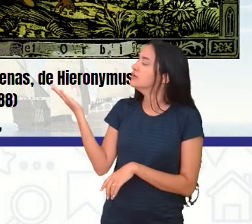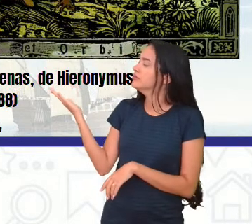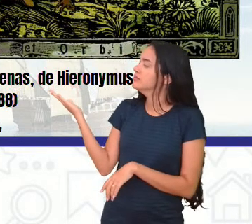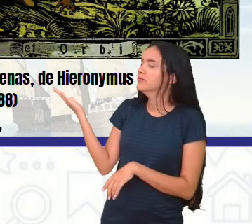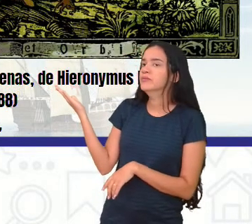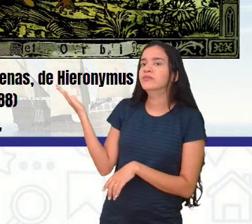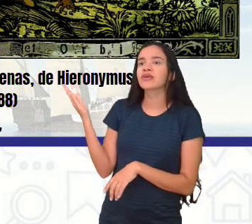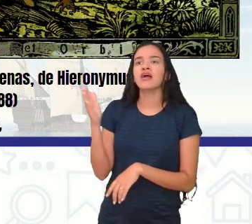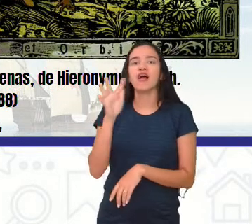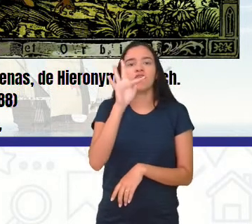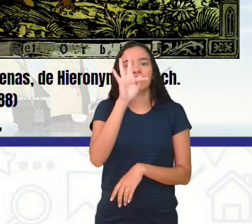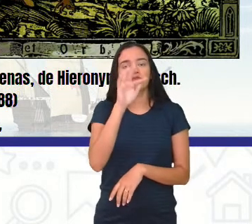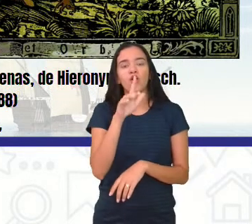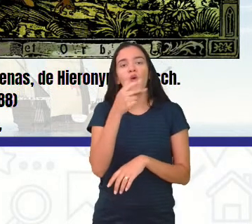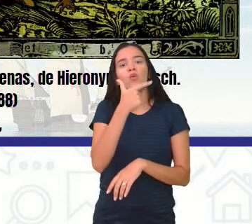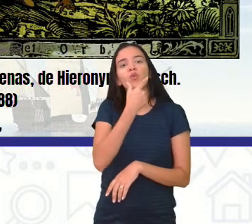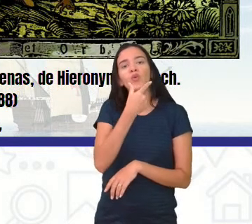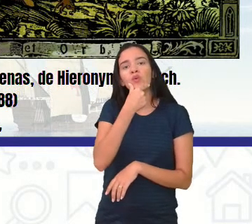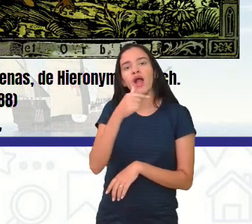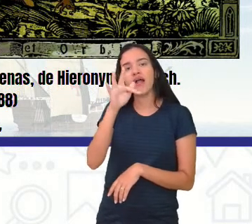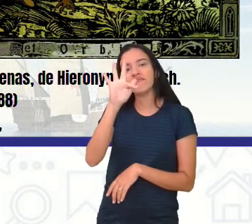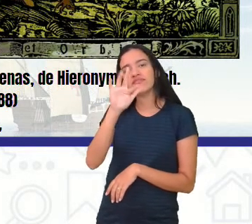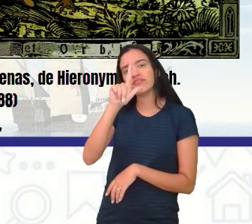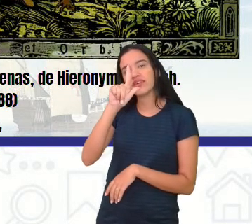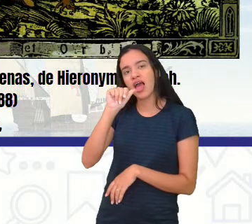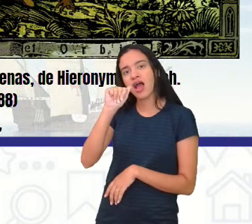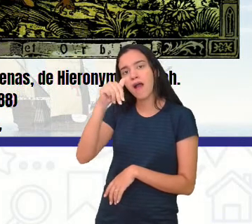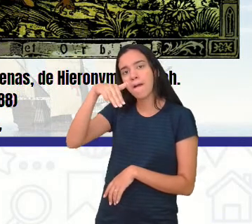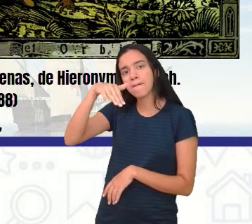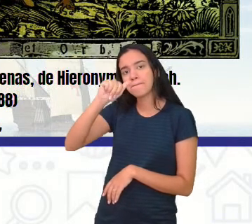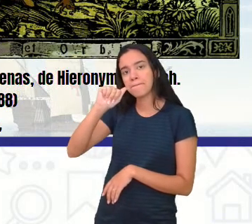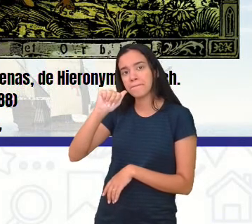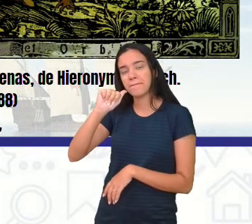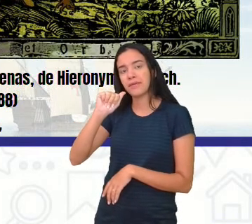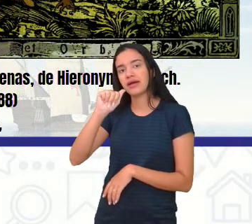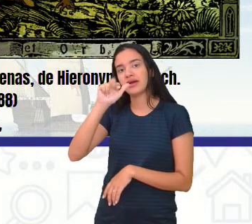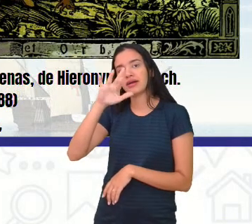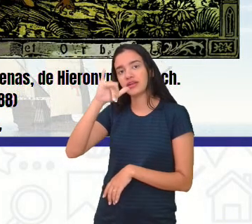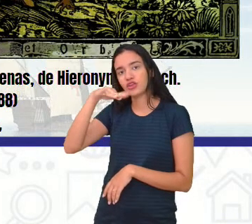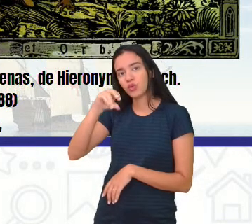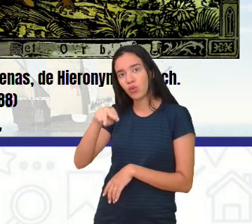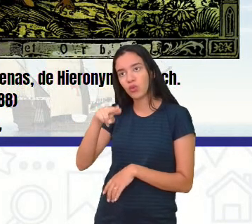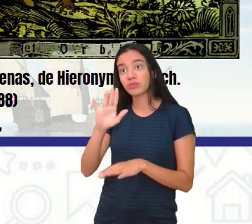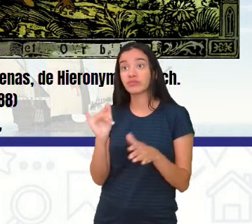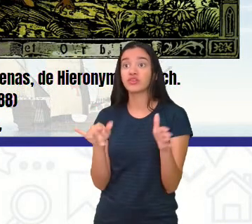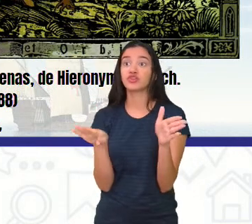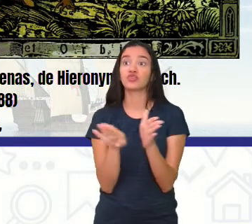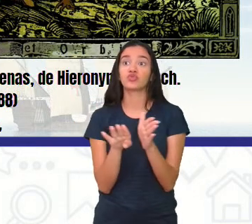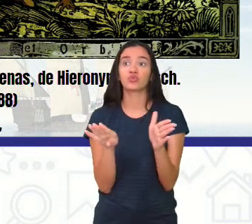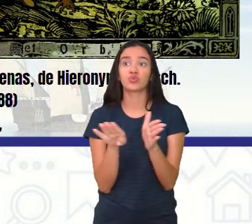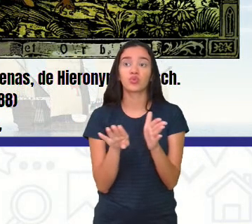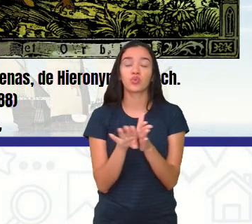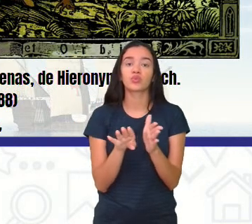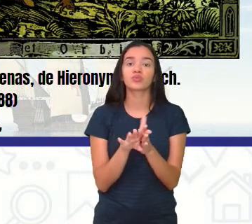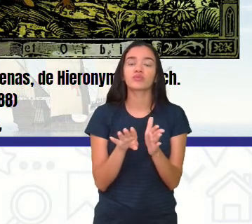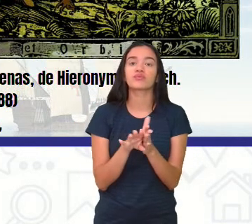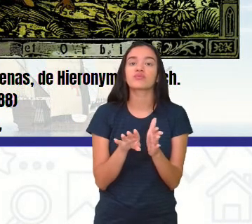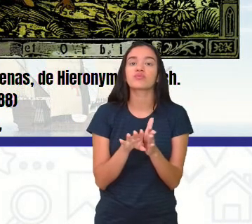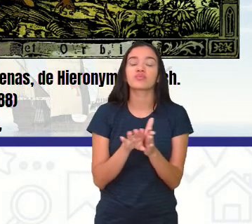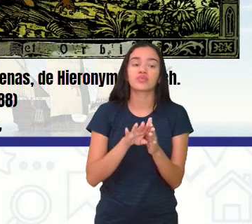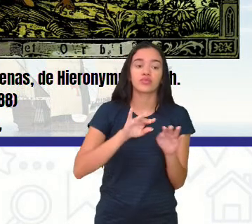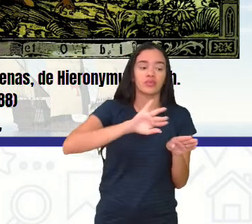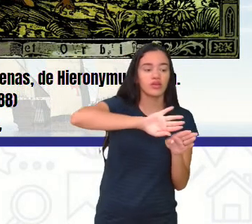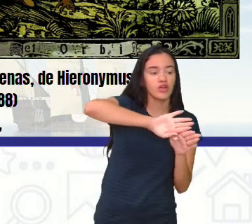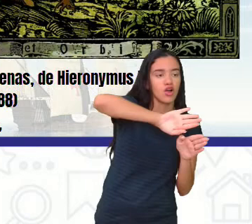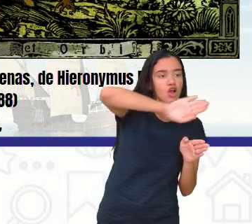Flammarion. Flammarion é esse camarada aqui, Ele, observe, né, ele chegou aqui, na gravura, à borda